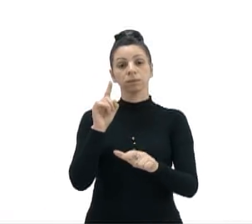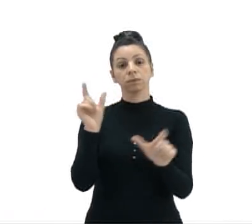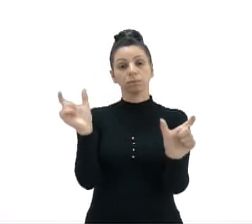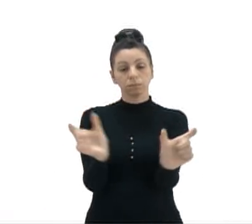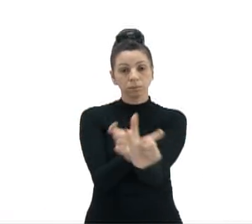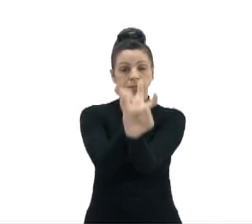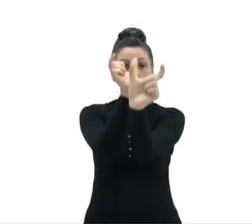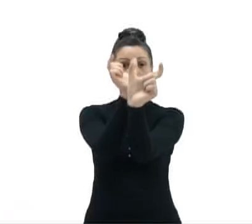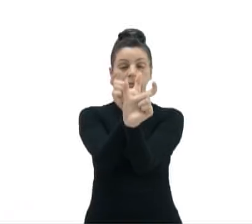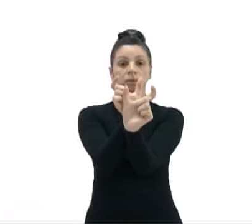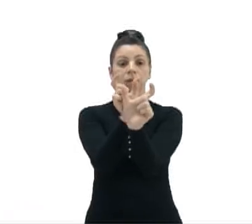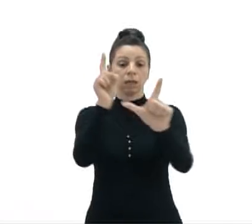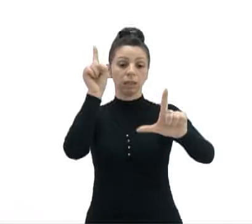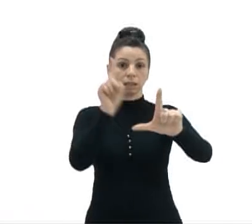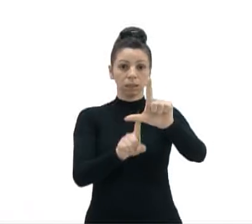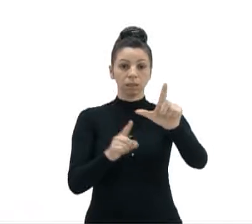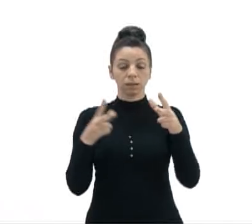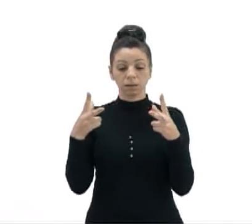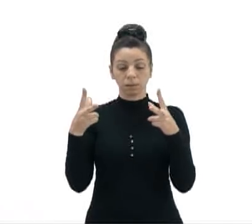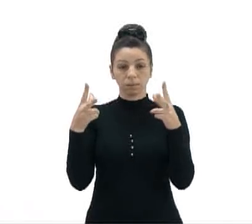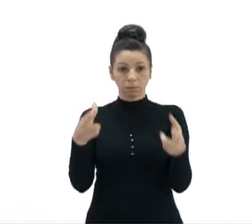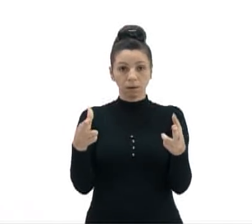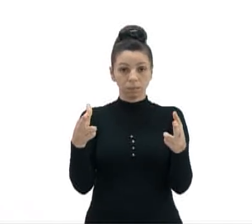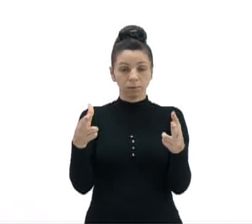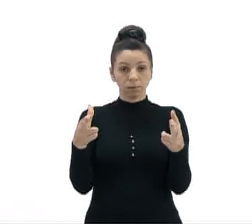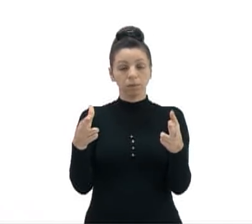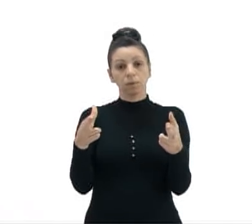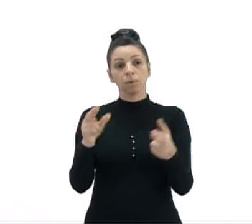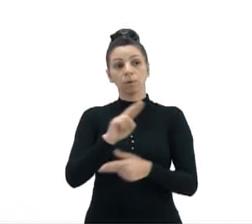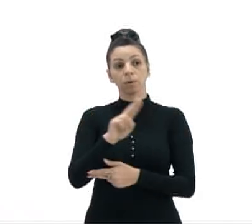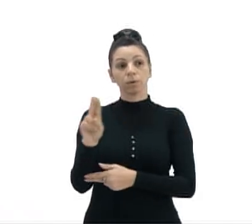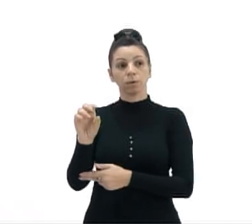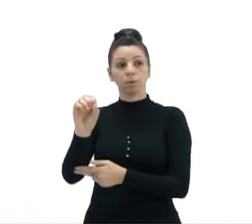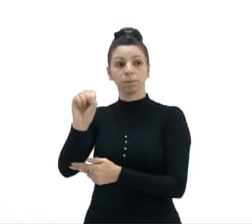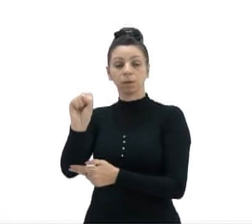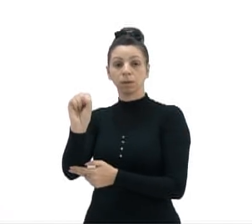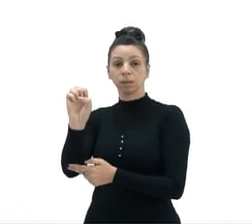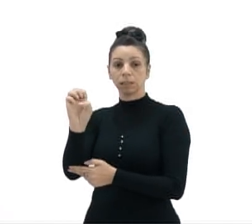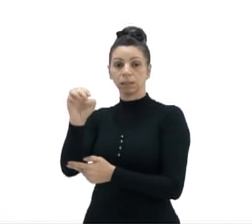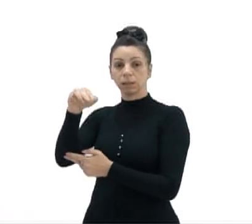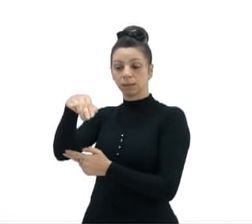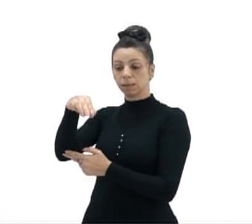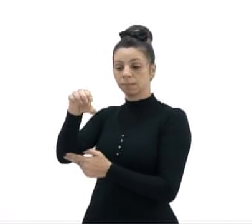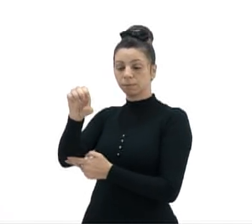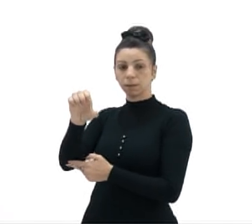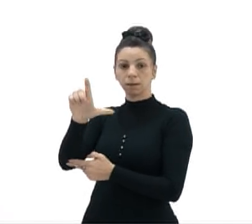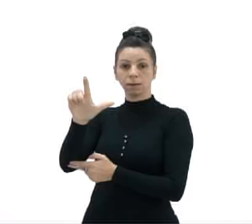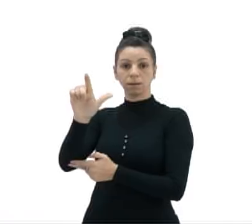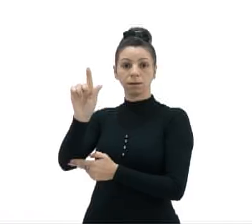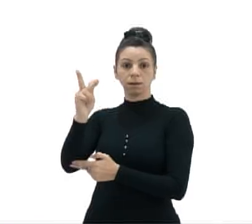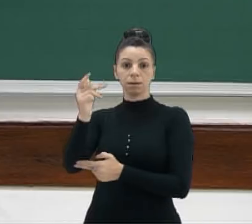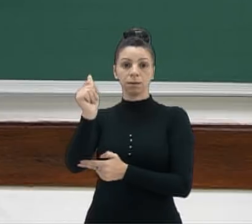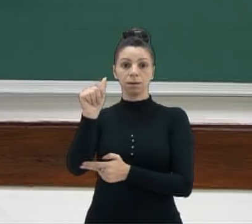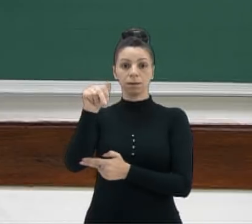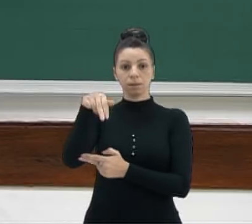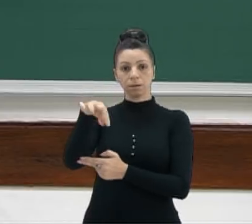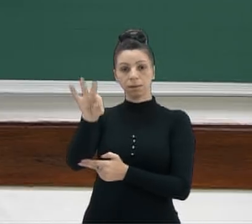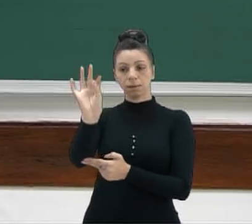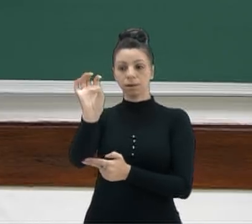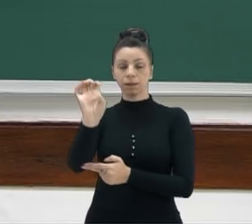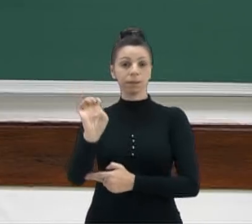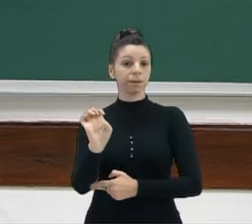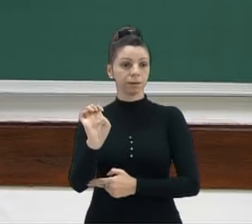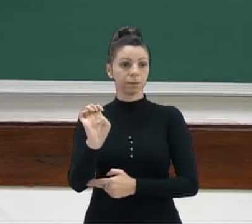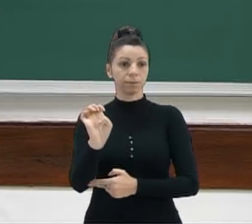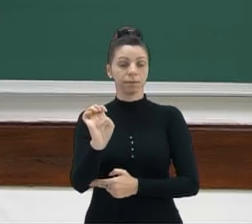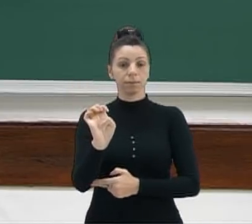literal, eles são denominados de monômios semelhantes ou termos semelhantes. Então, se eu tenho dois ou mais